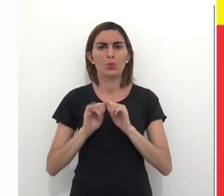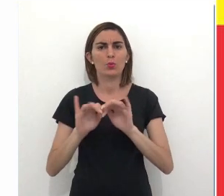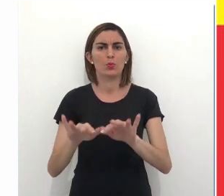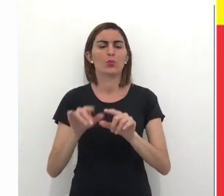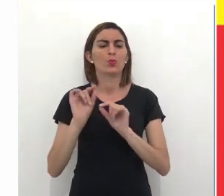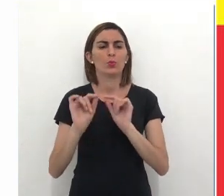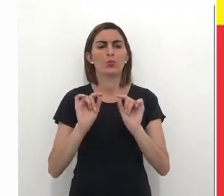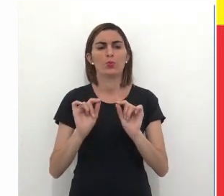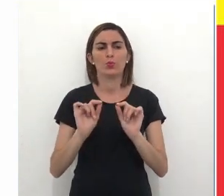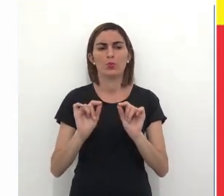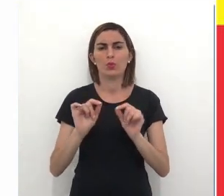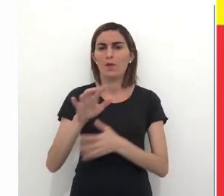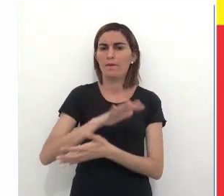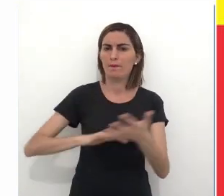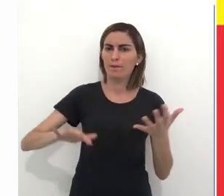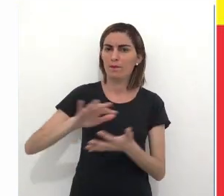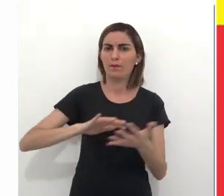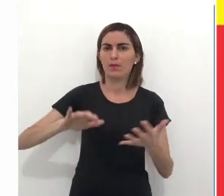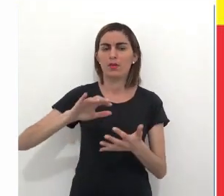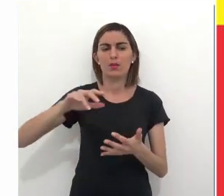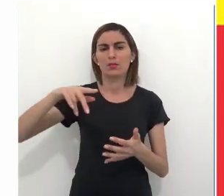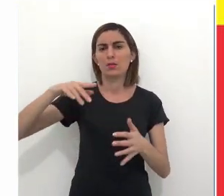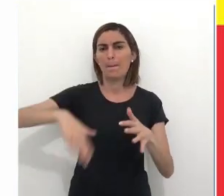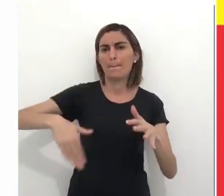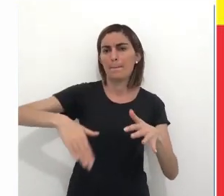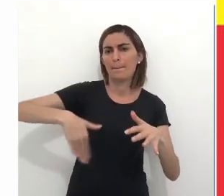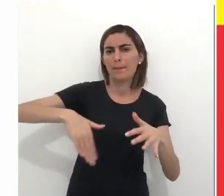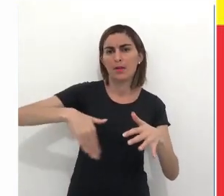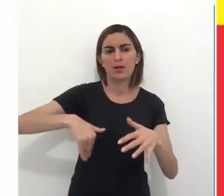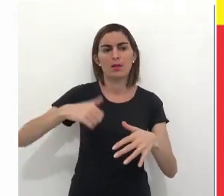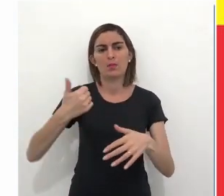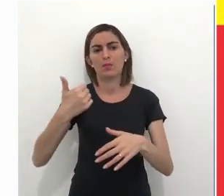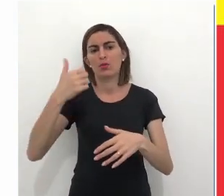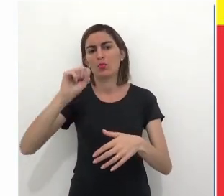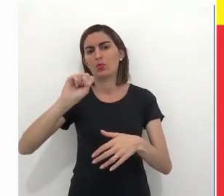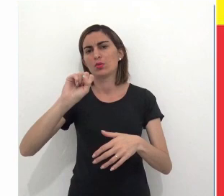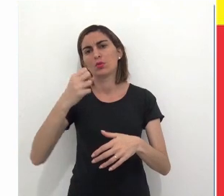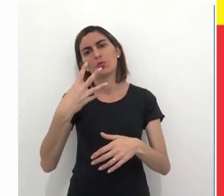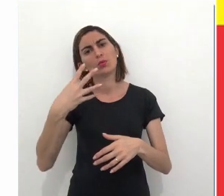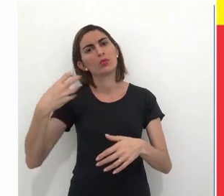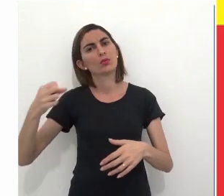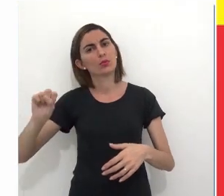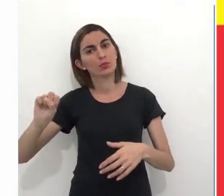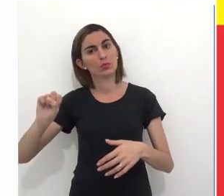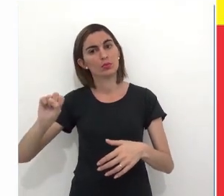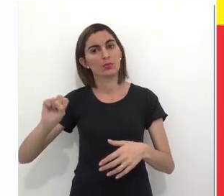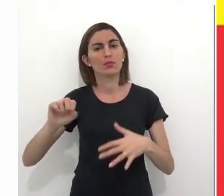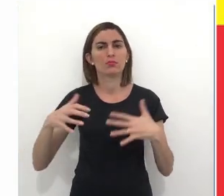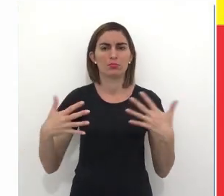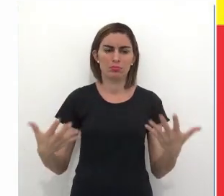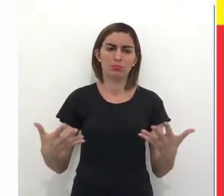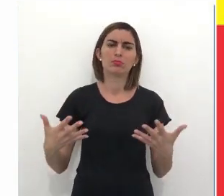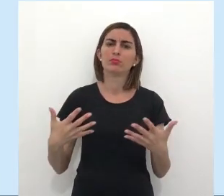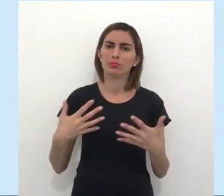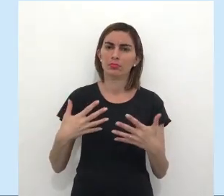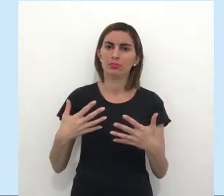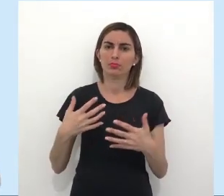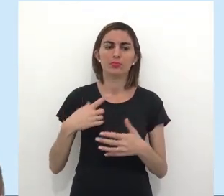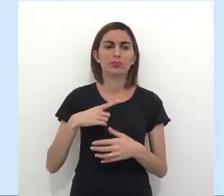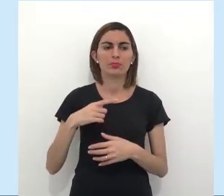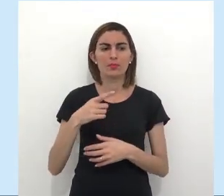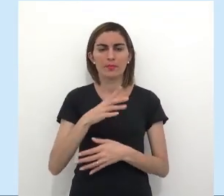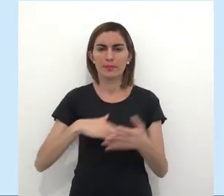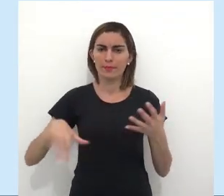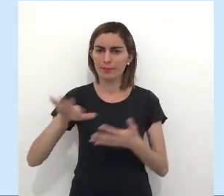na chamada Revolução Praeira de 1848. Né? Então, esses levantes aí